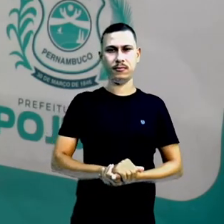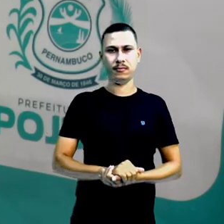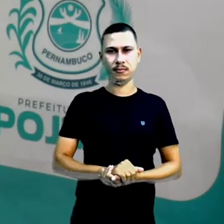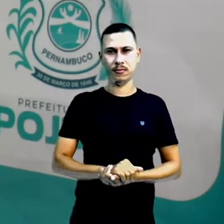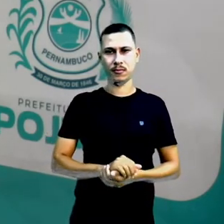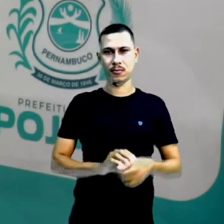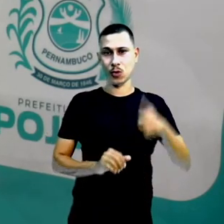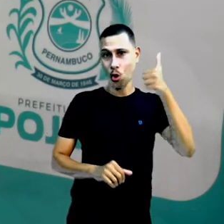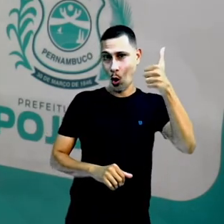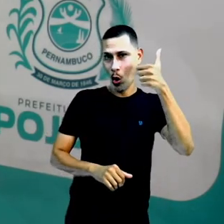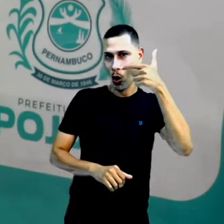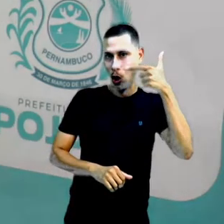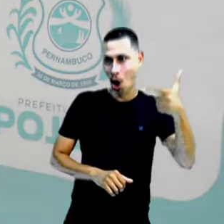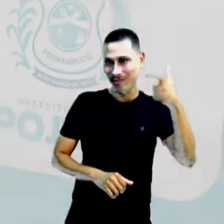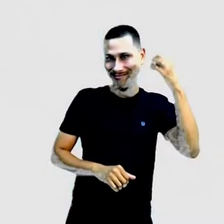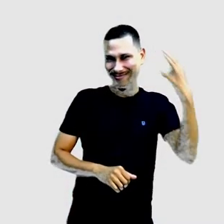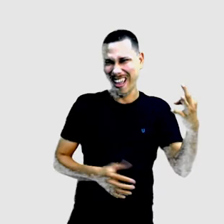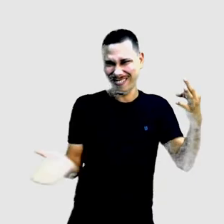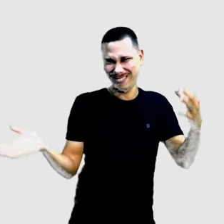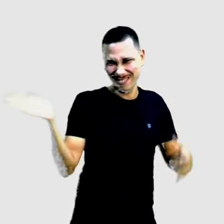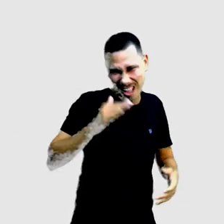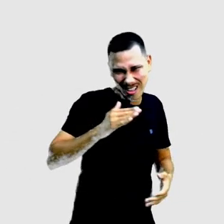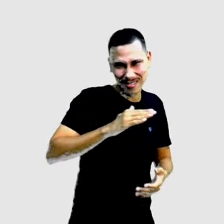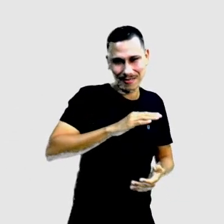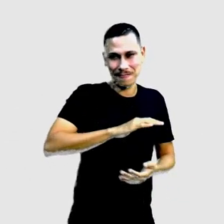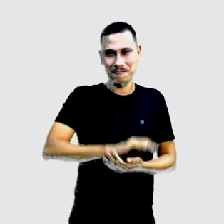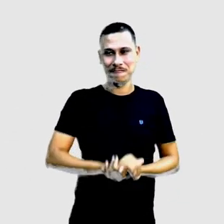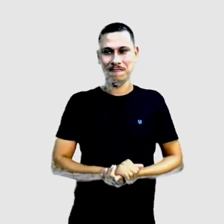1, 2, 3 e vamos lá?